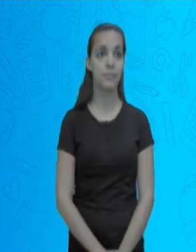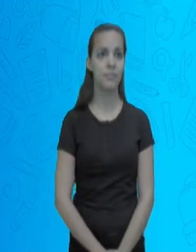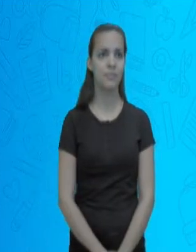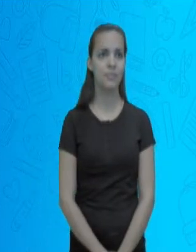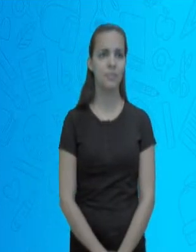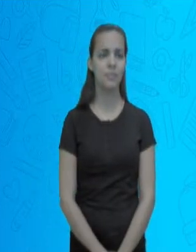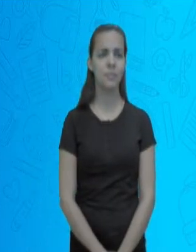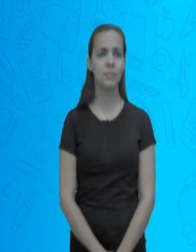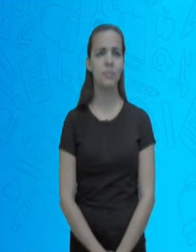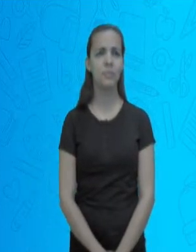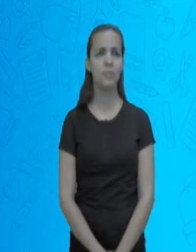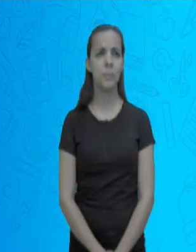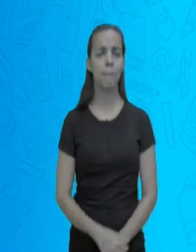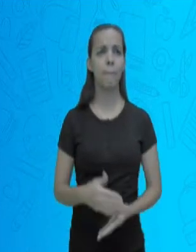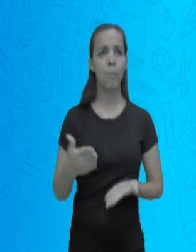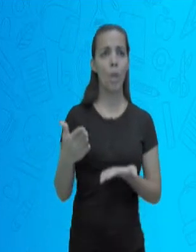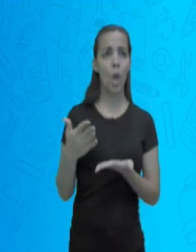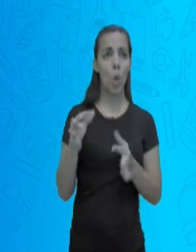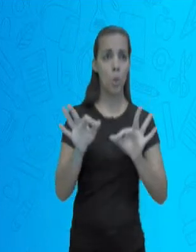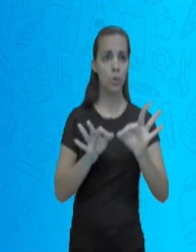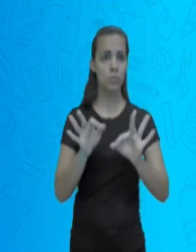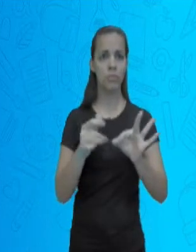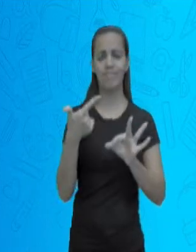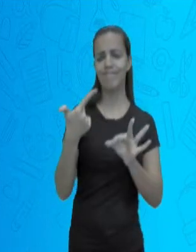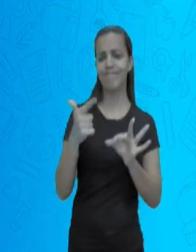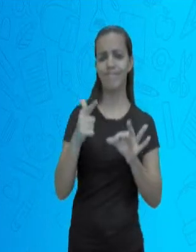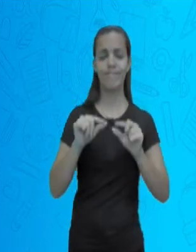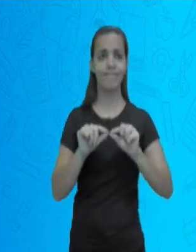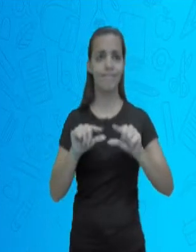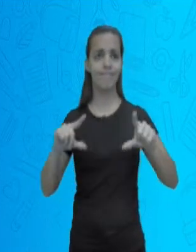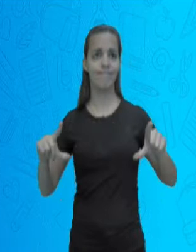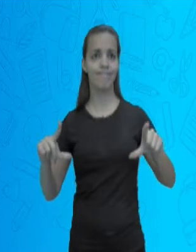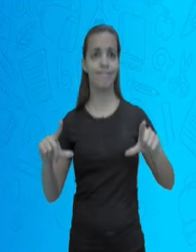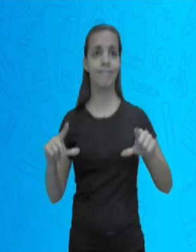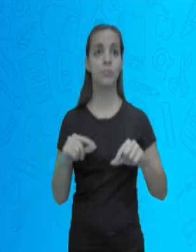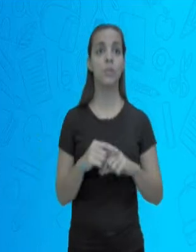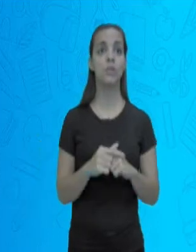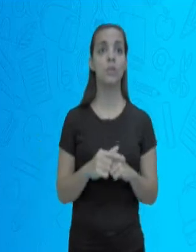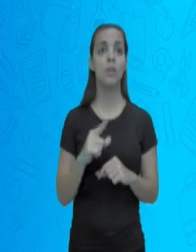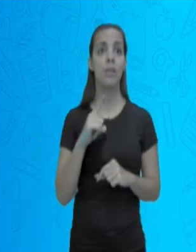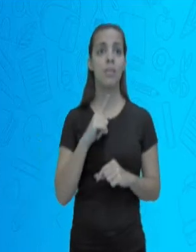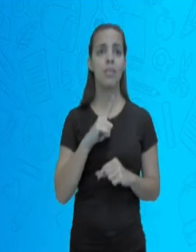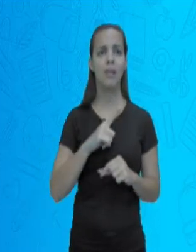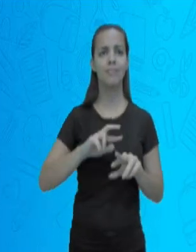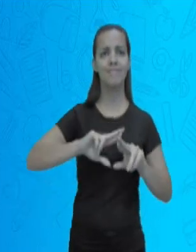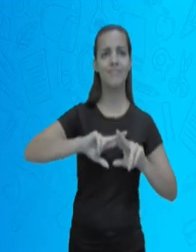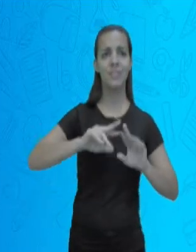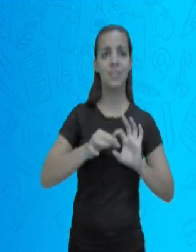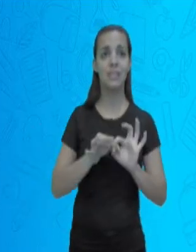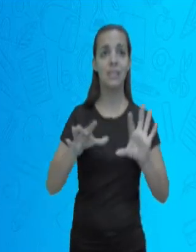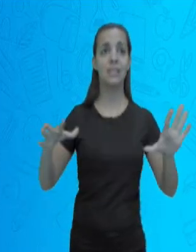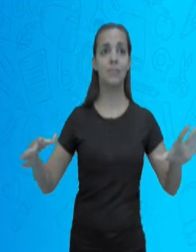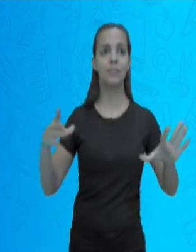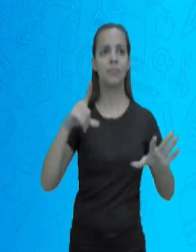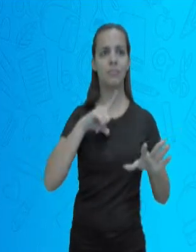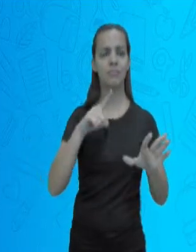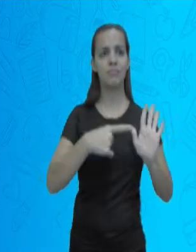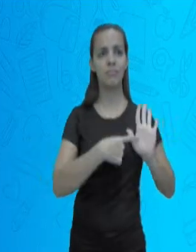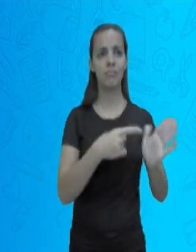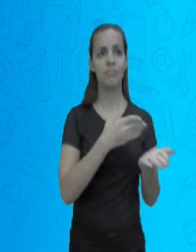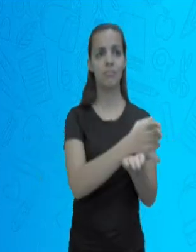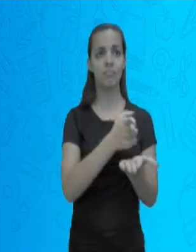Os planos não têm espessura e são ilimitados de todas as direções. Por isso, para